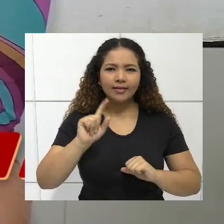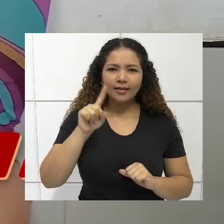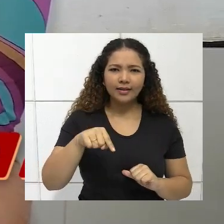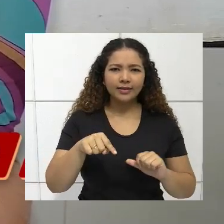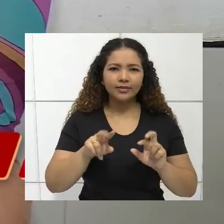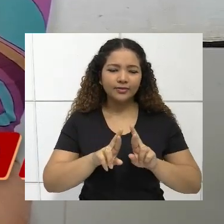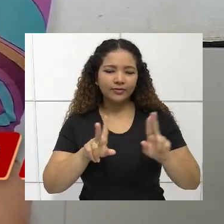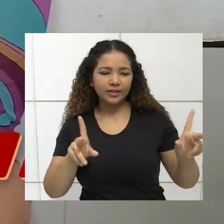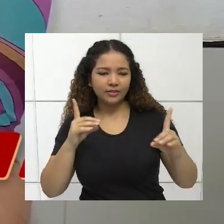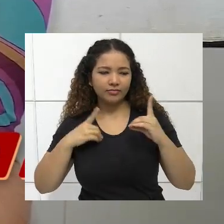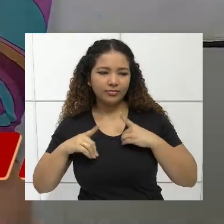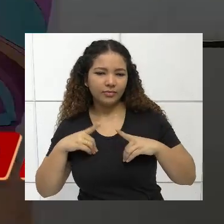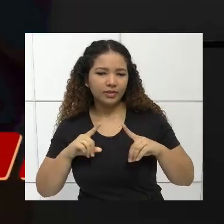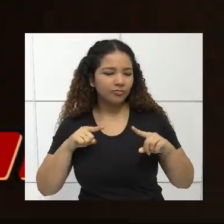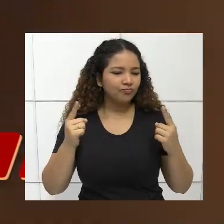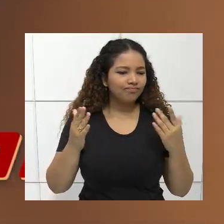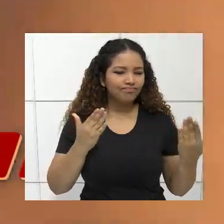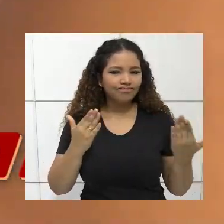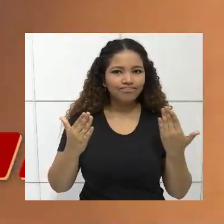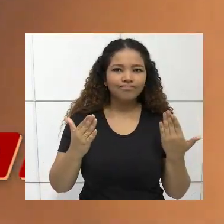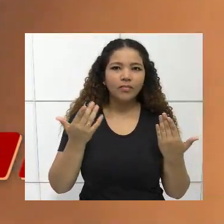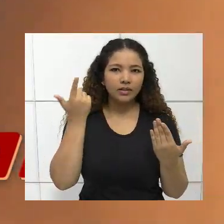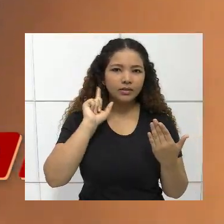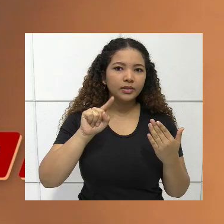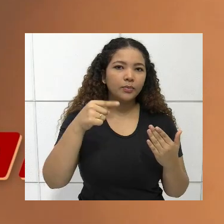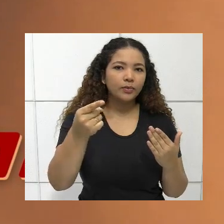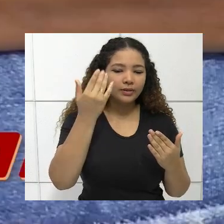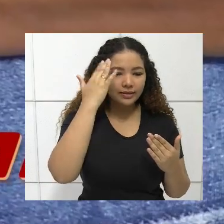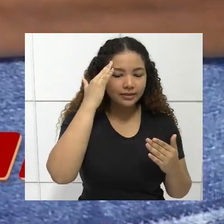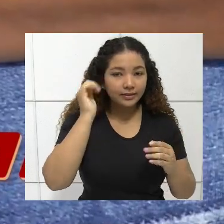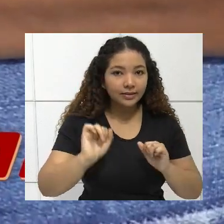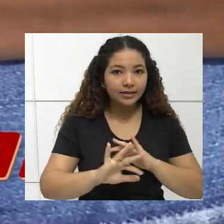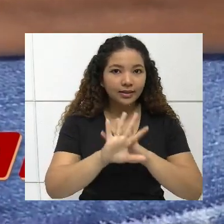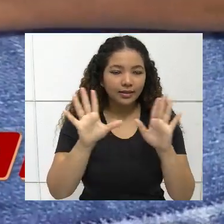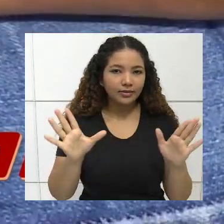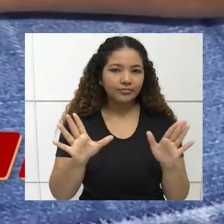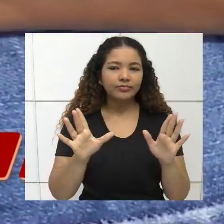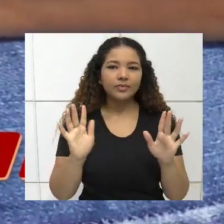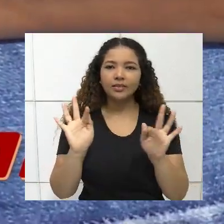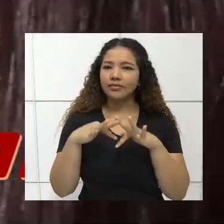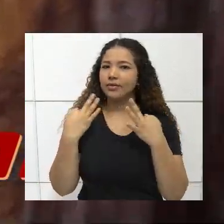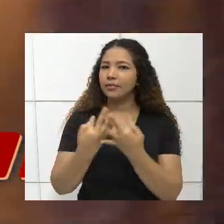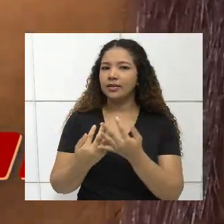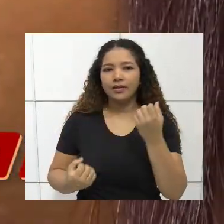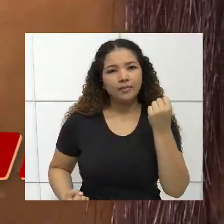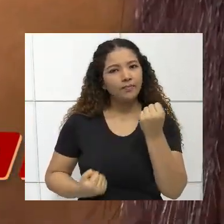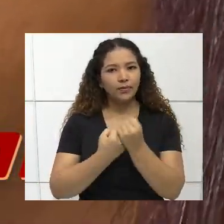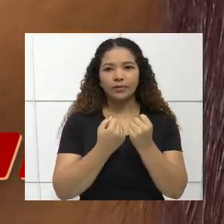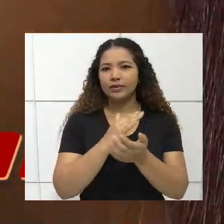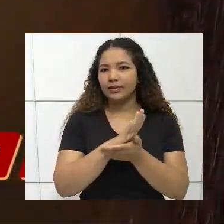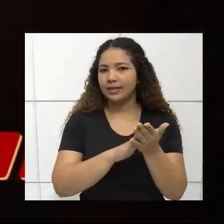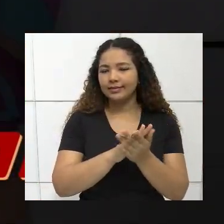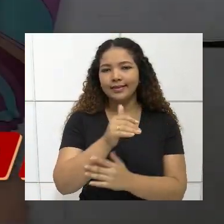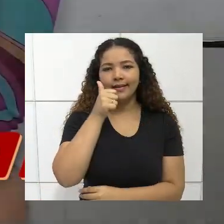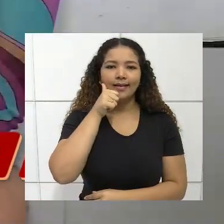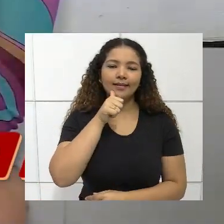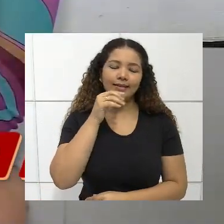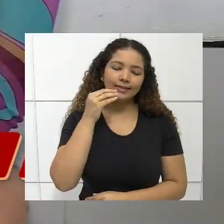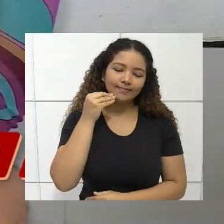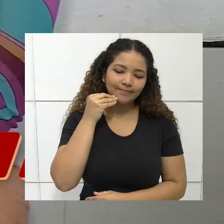outra, agora depois que eu já defini. Triste, sem apoio da família, tentou tirar a própria vida.